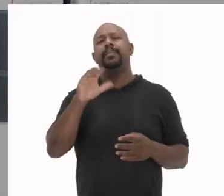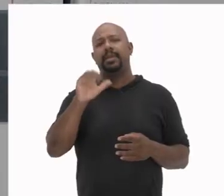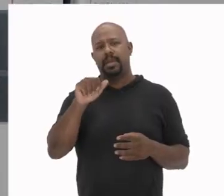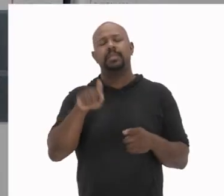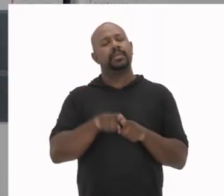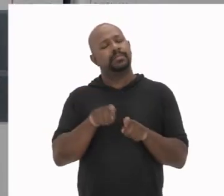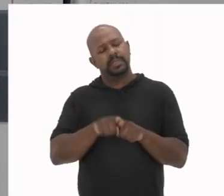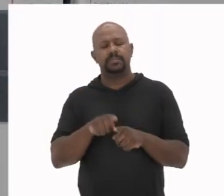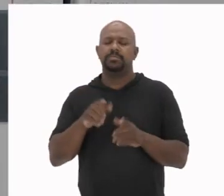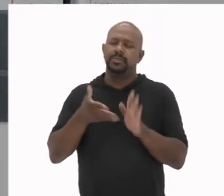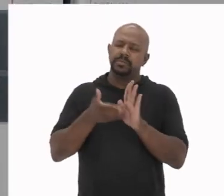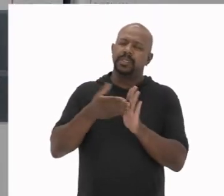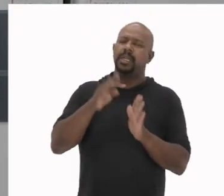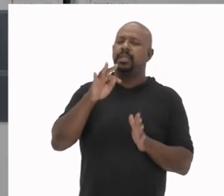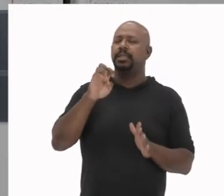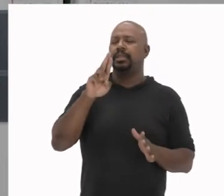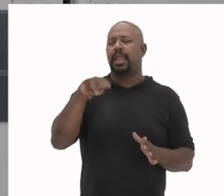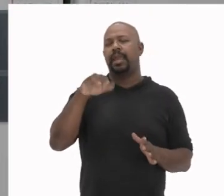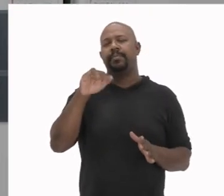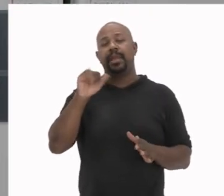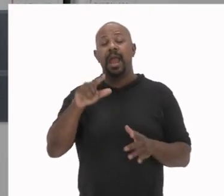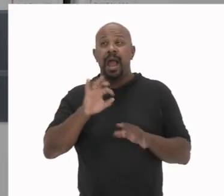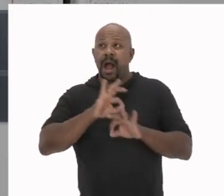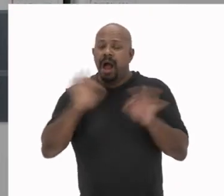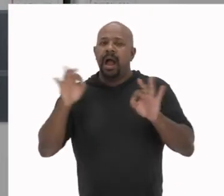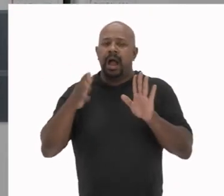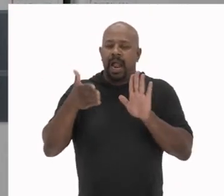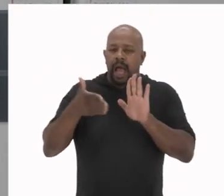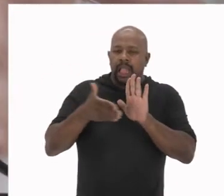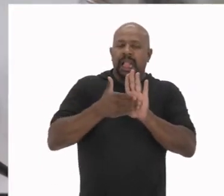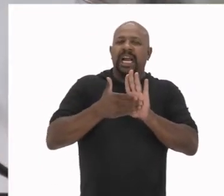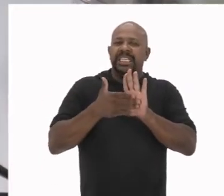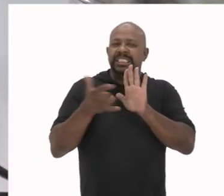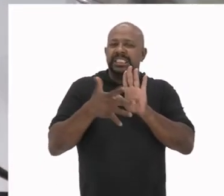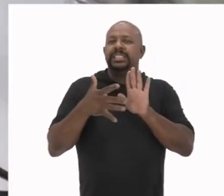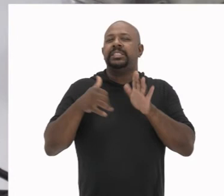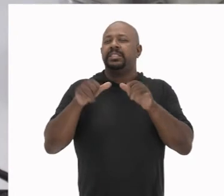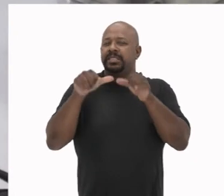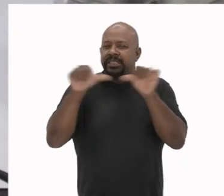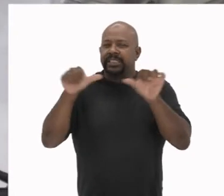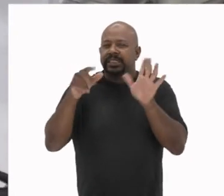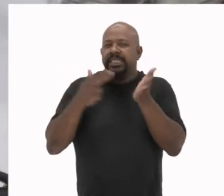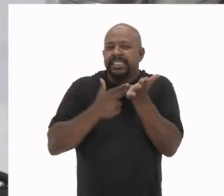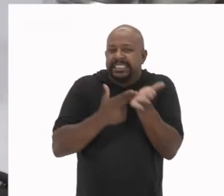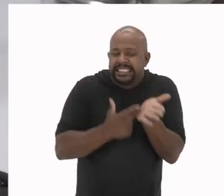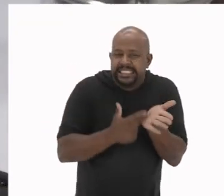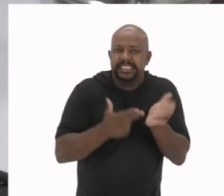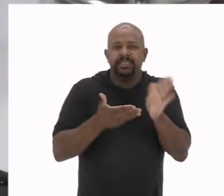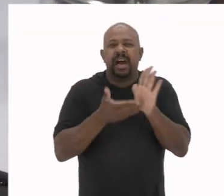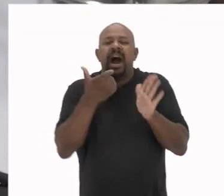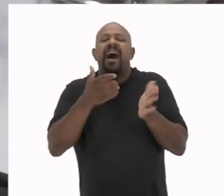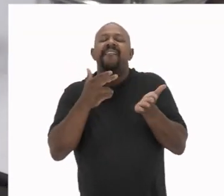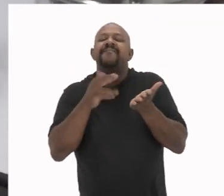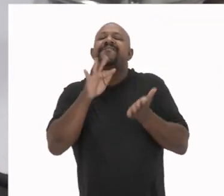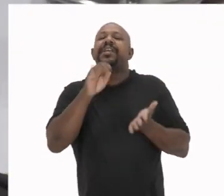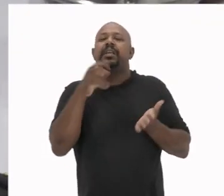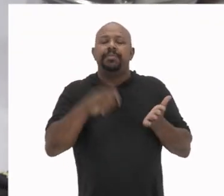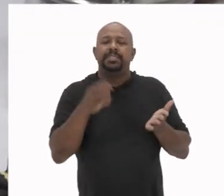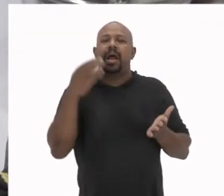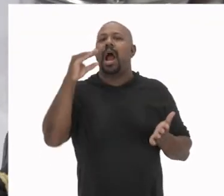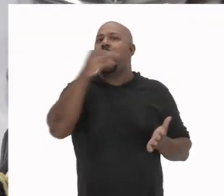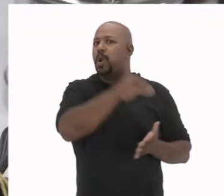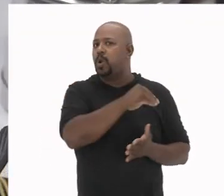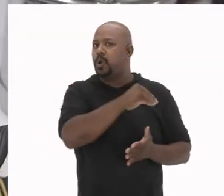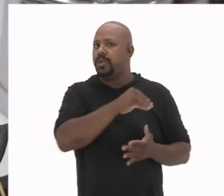uma espátula térmica. Tá? A espátula térmica ela é ótima para a fixação de adesivos, remoção de fitas